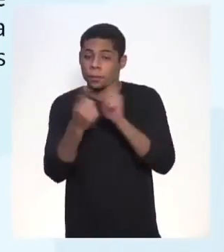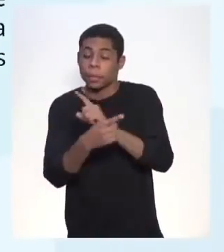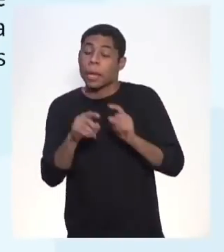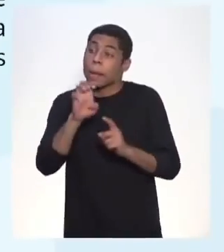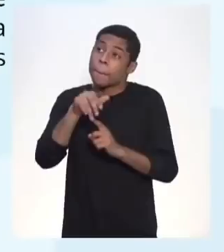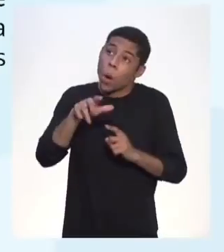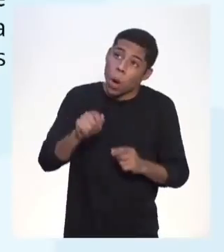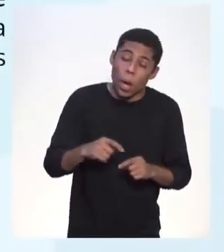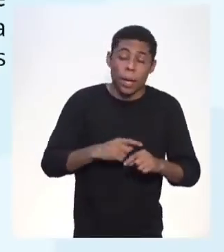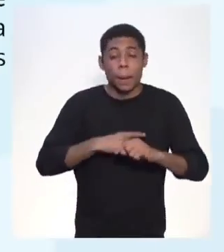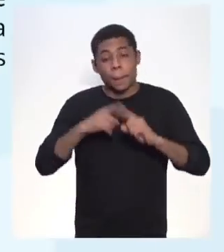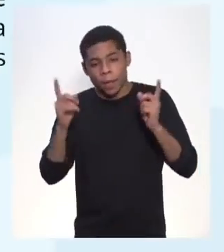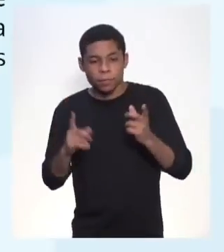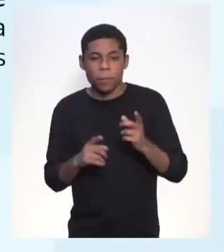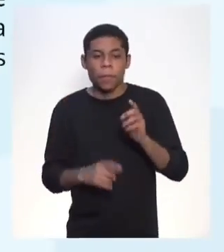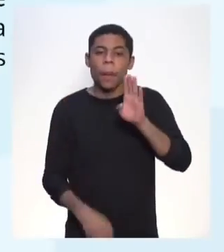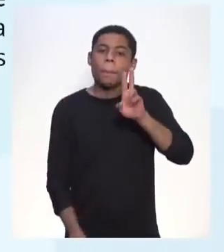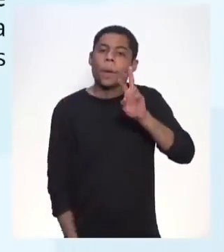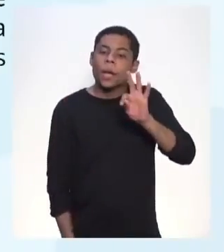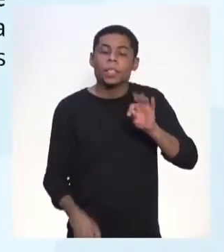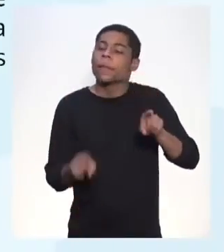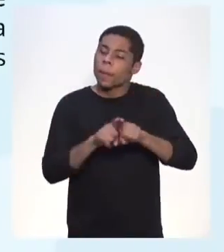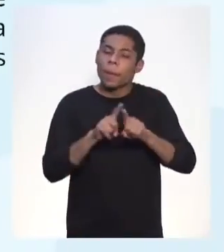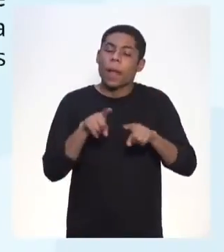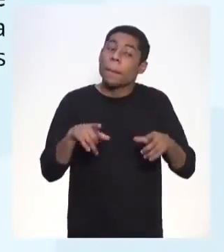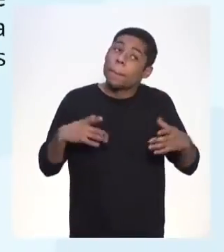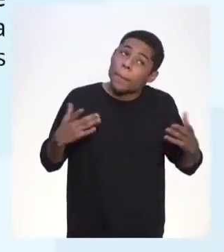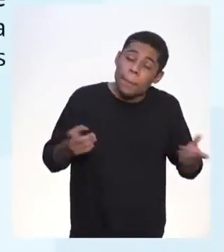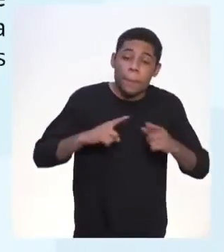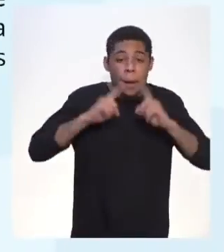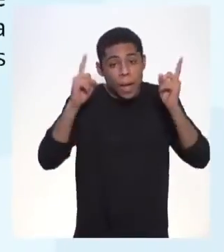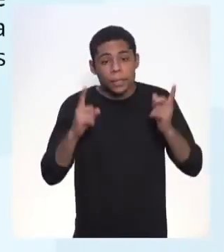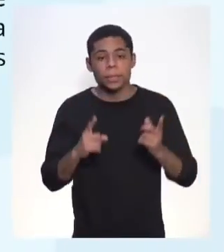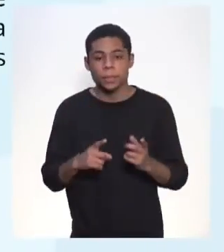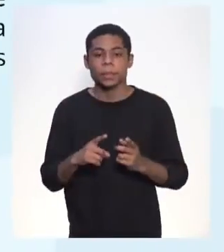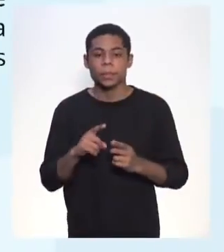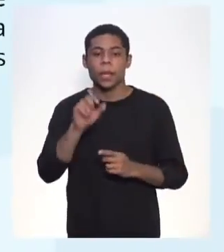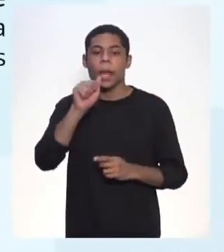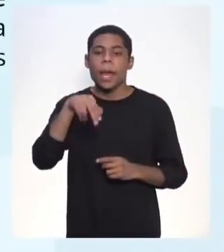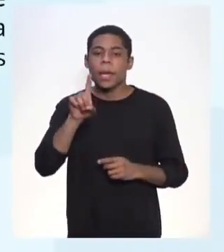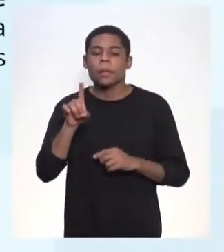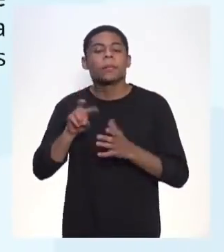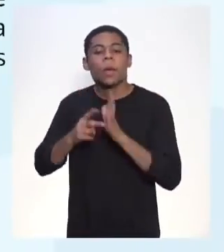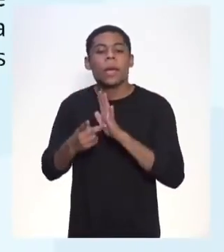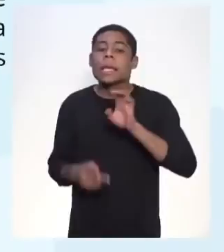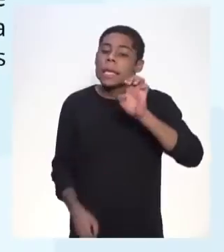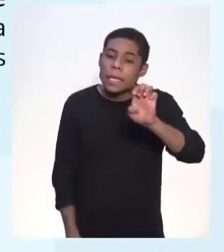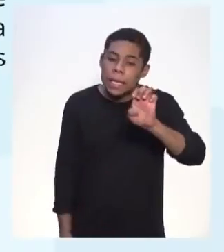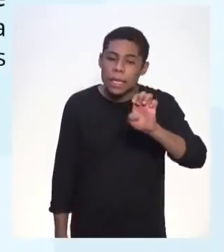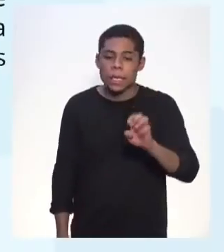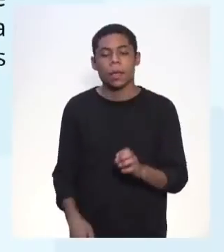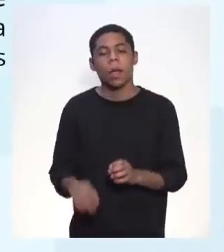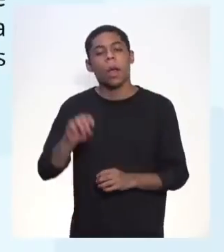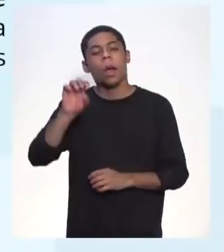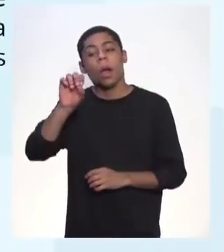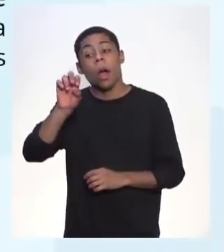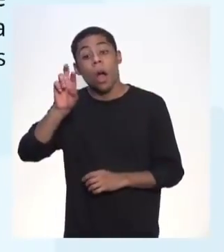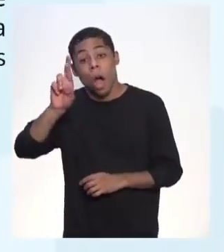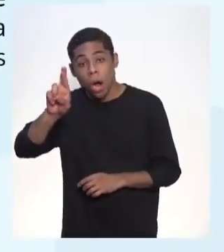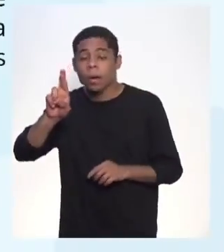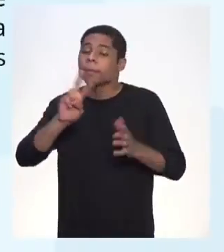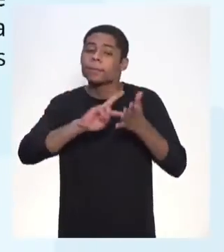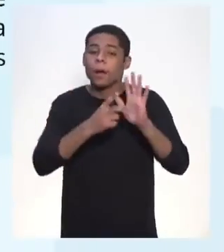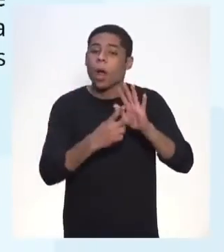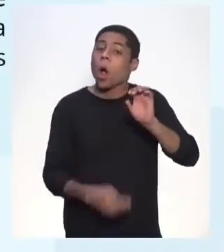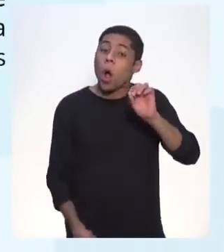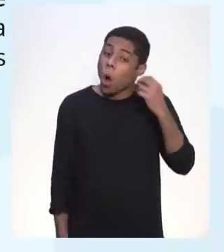Embora. But também indica contraste. Mas. And, uma adição, né? Eu estou adicionando